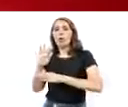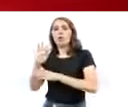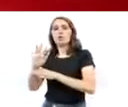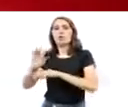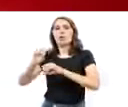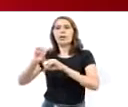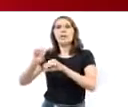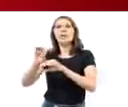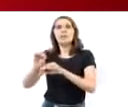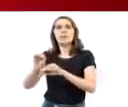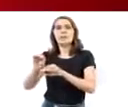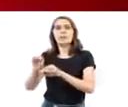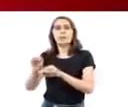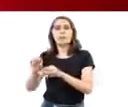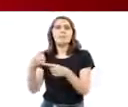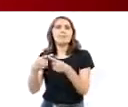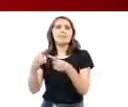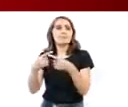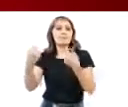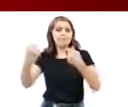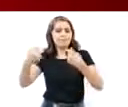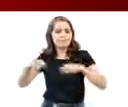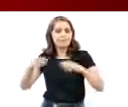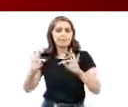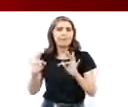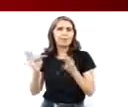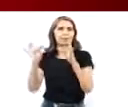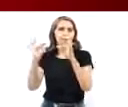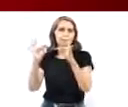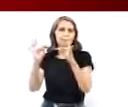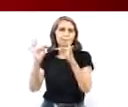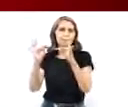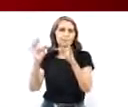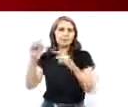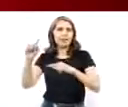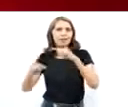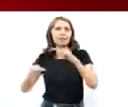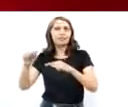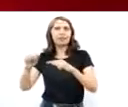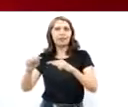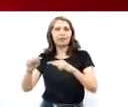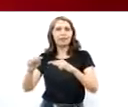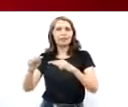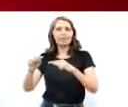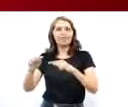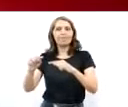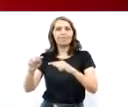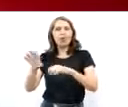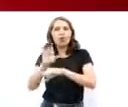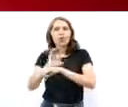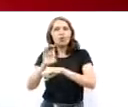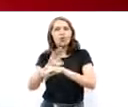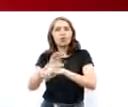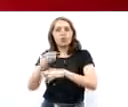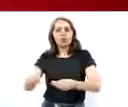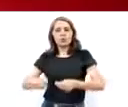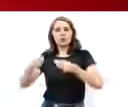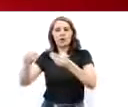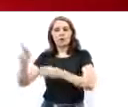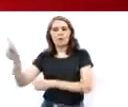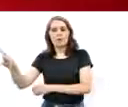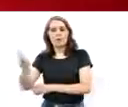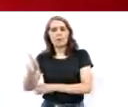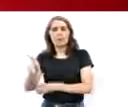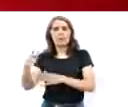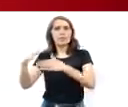que devemos fazer? Formação. Fomentar a formação para os nossos profissionais da educação. Oportunizar